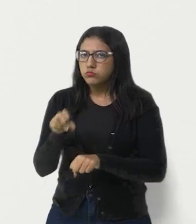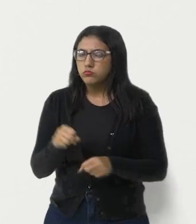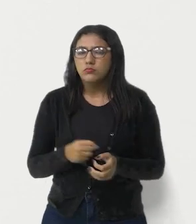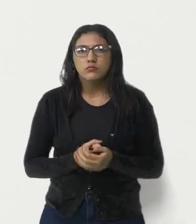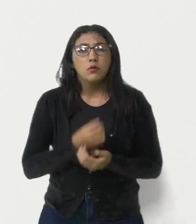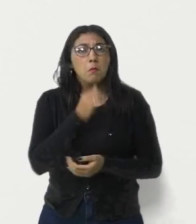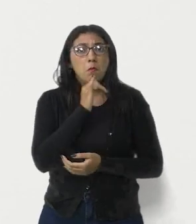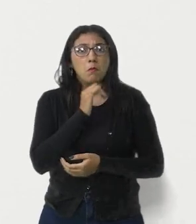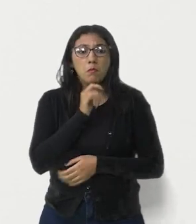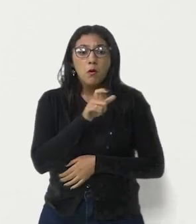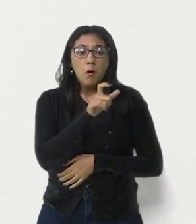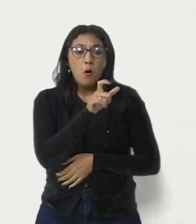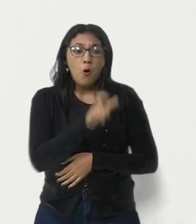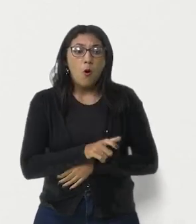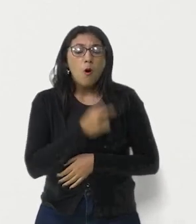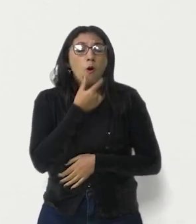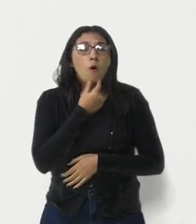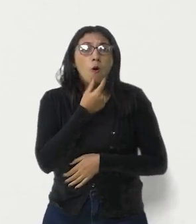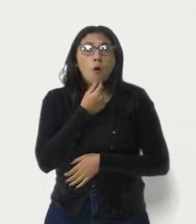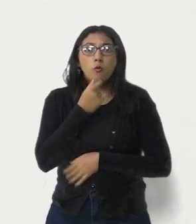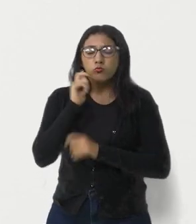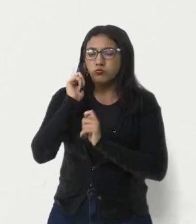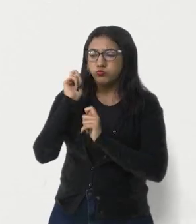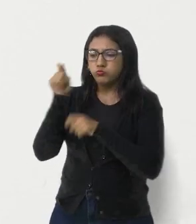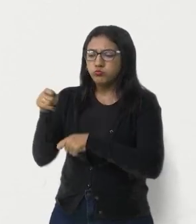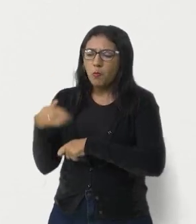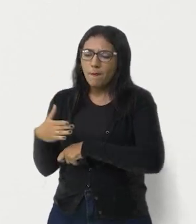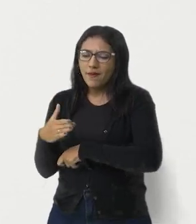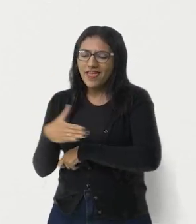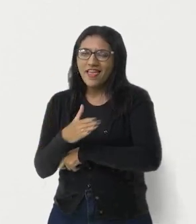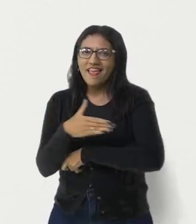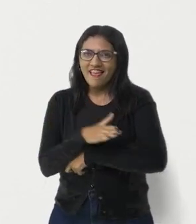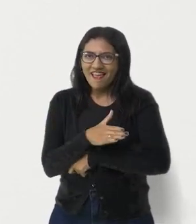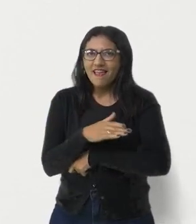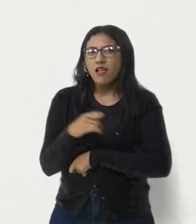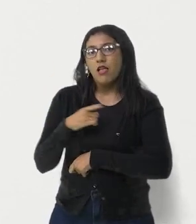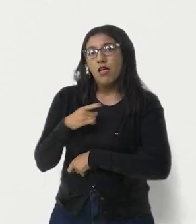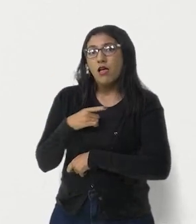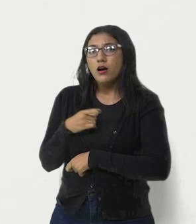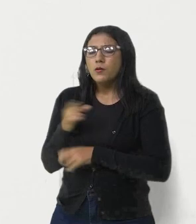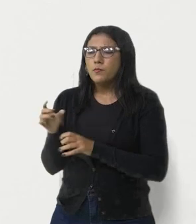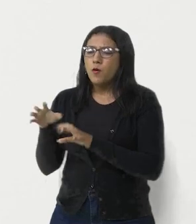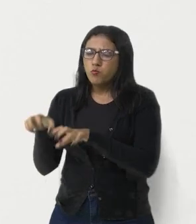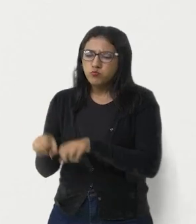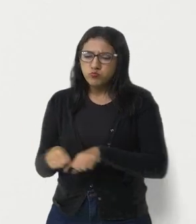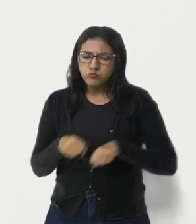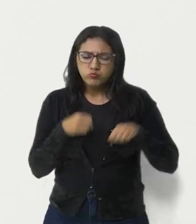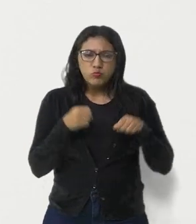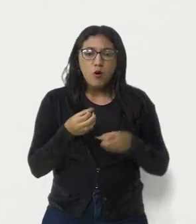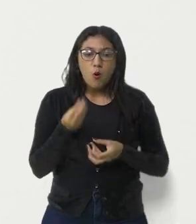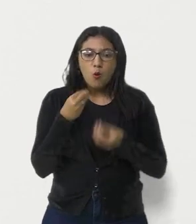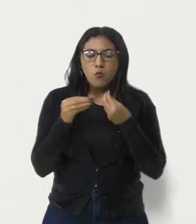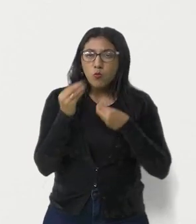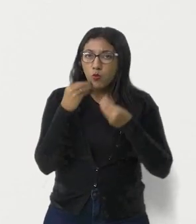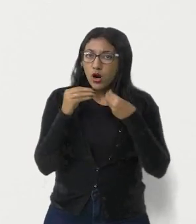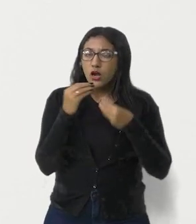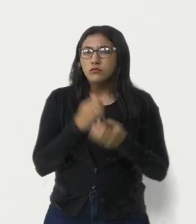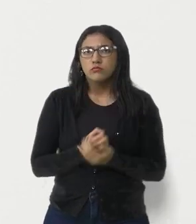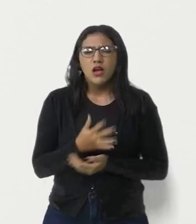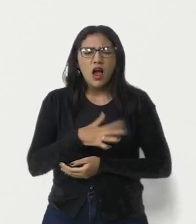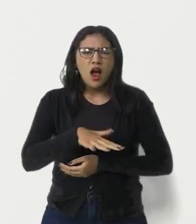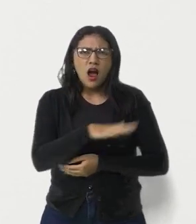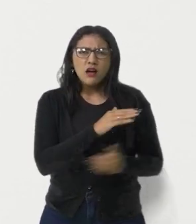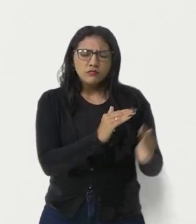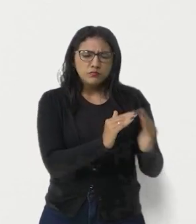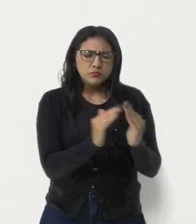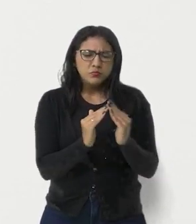os pescadores, que vão então tirar da pesca o seu sustento. E a grande parte das comunidades ribeirinhas vão acabar tirando